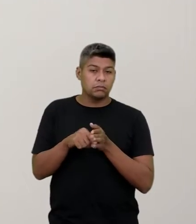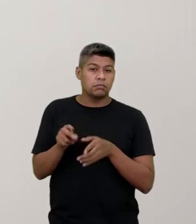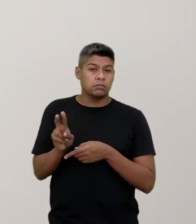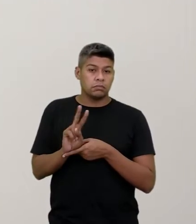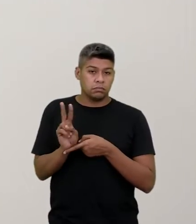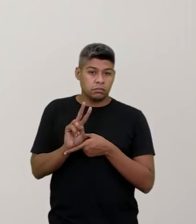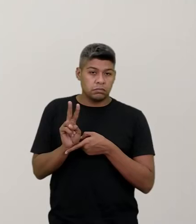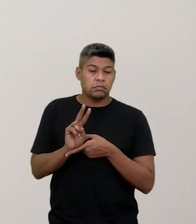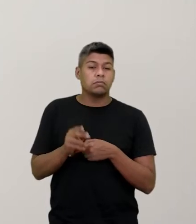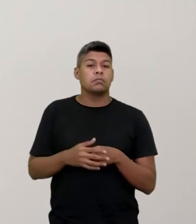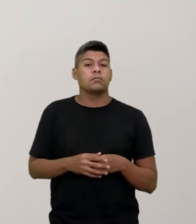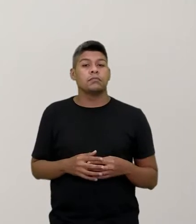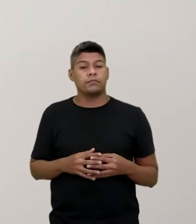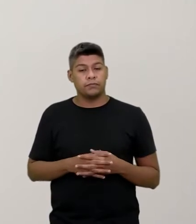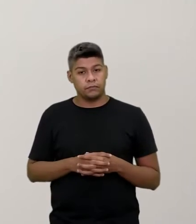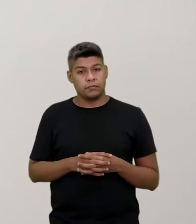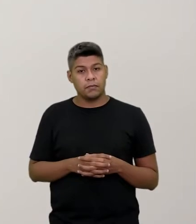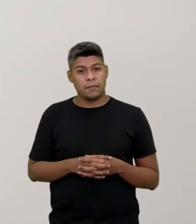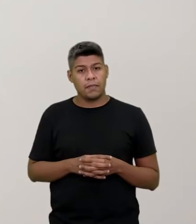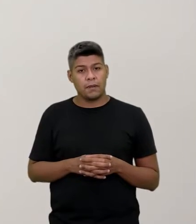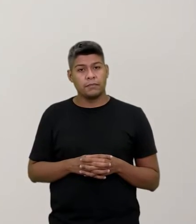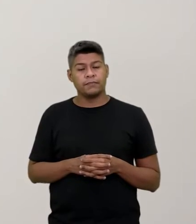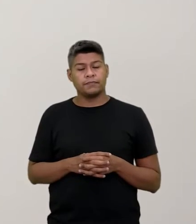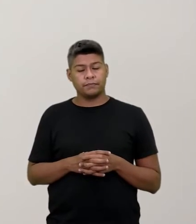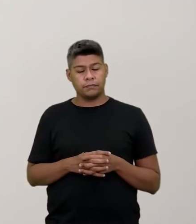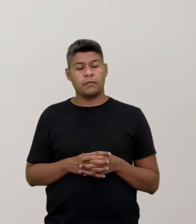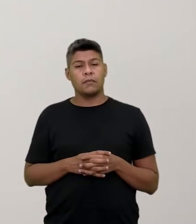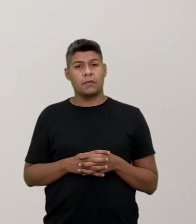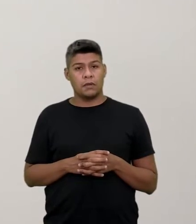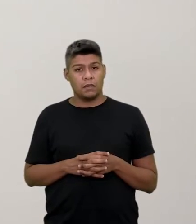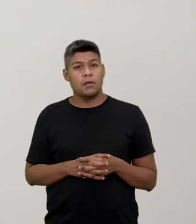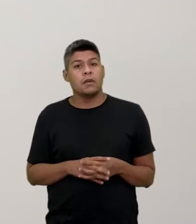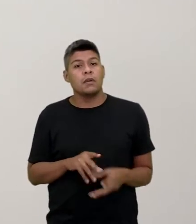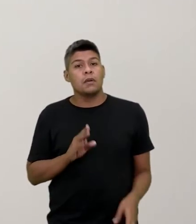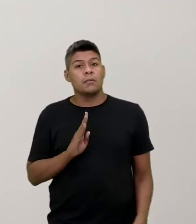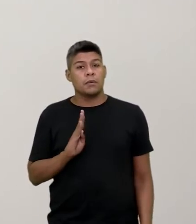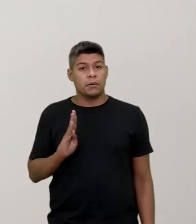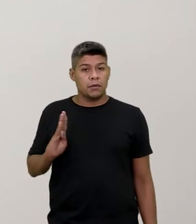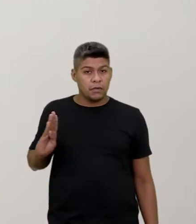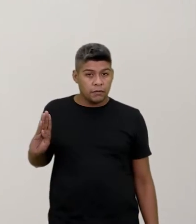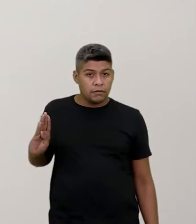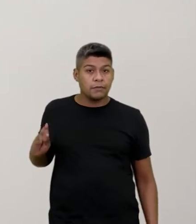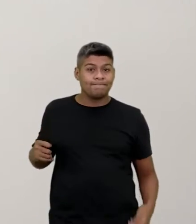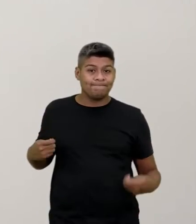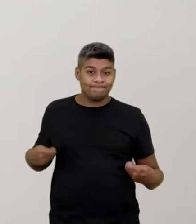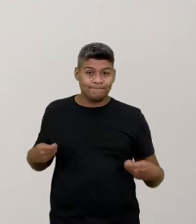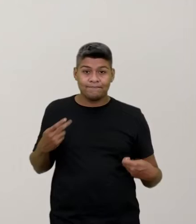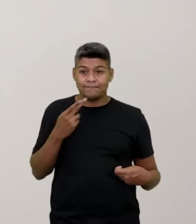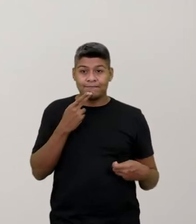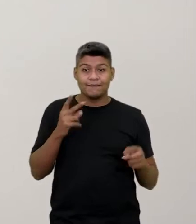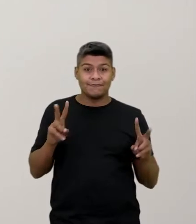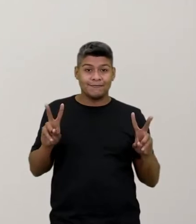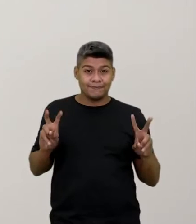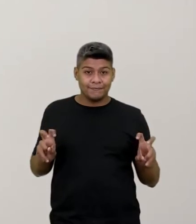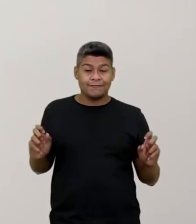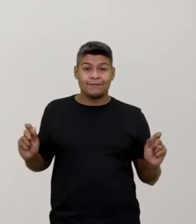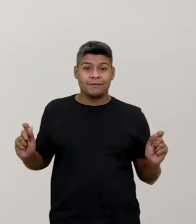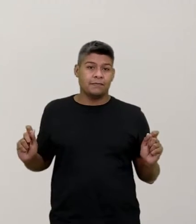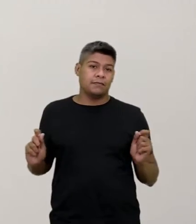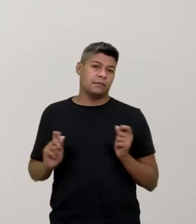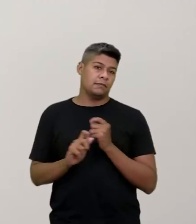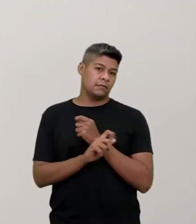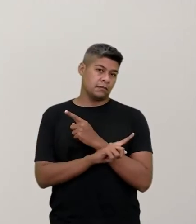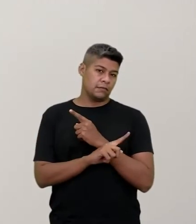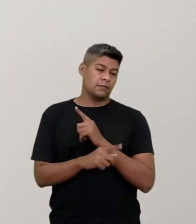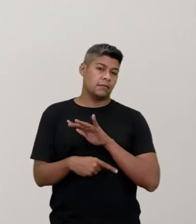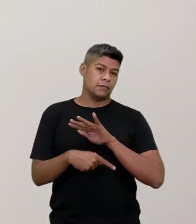das fontes, com uma consulta sobre a bibliografia necessária para falar de um assunto que é tão difícil como esse, que